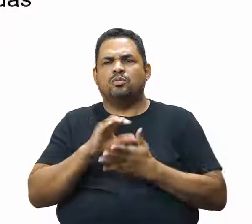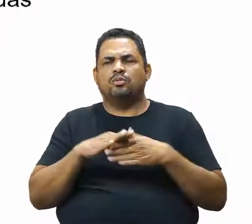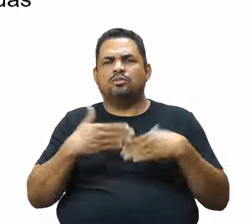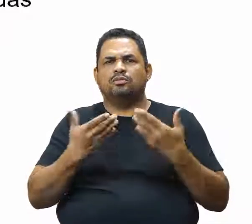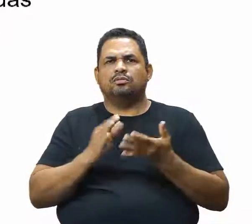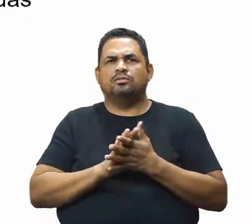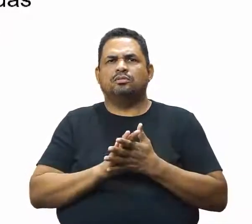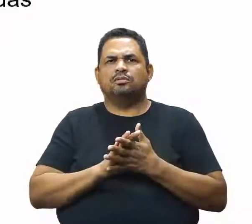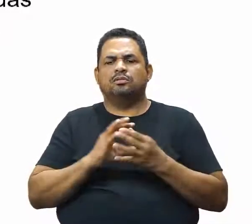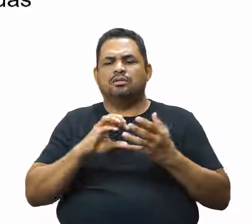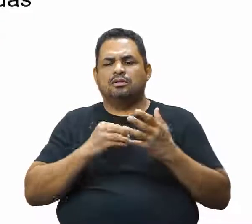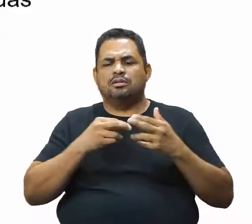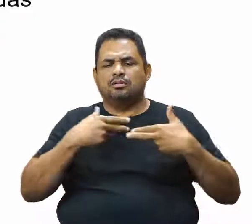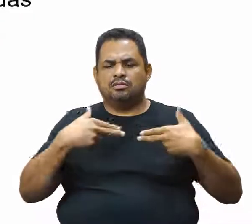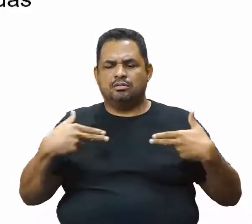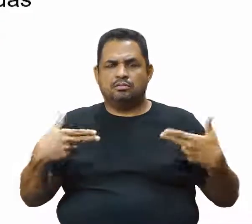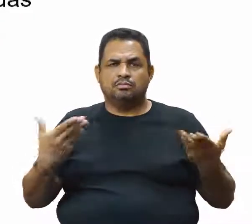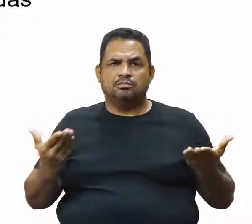grãos, pessoal,